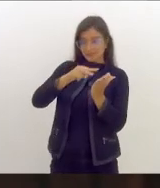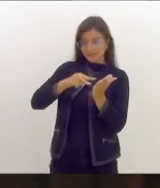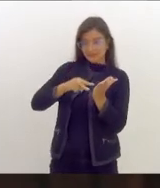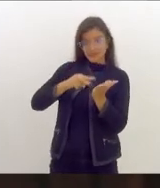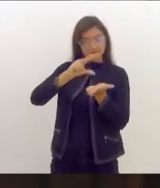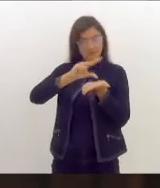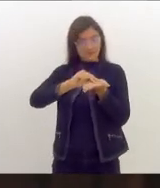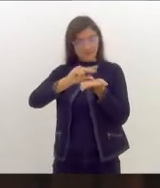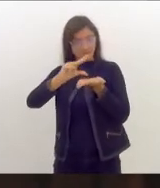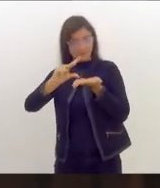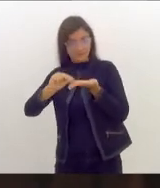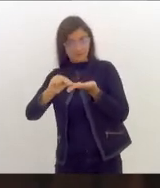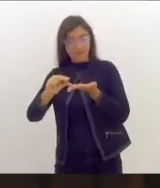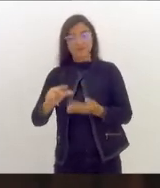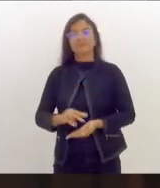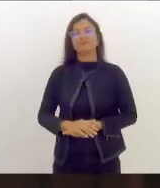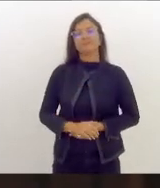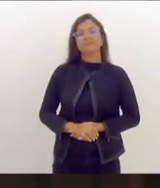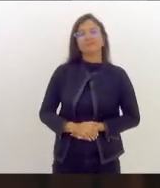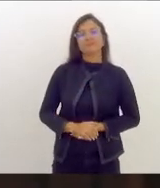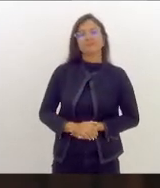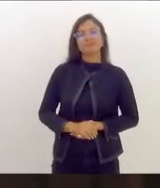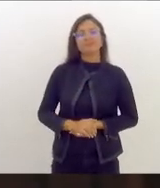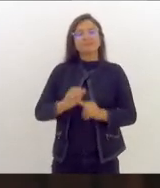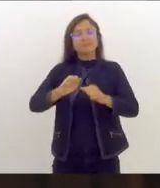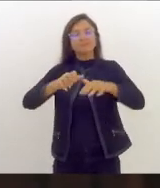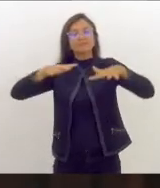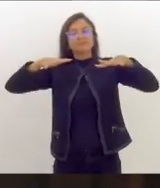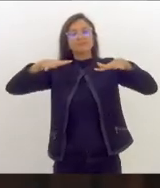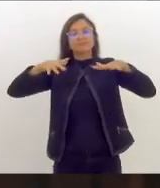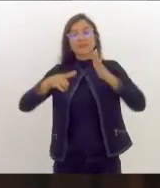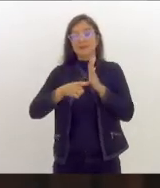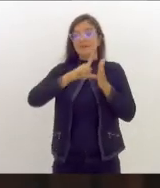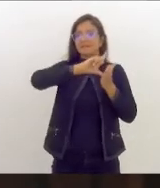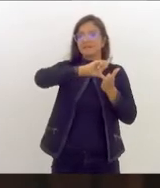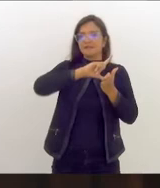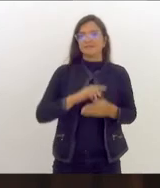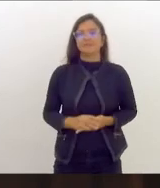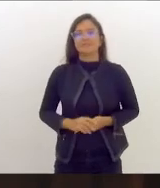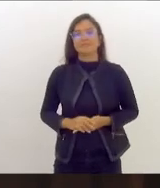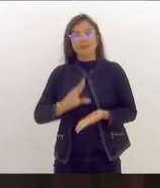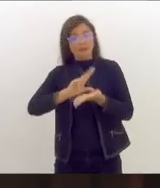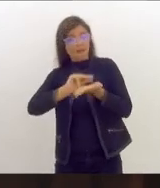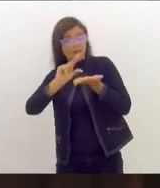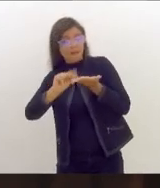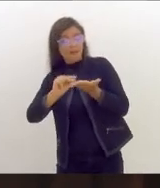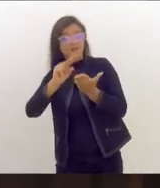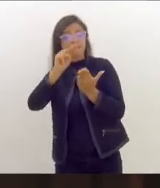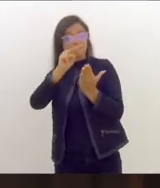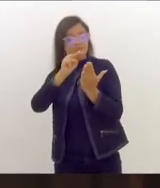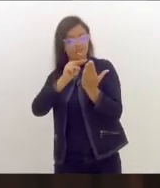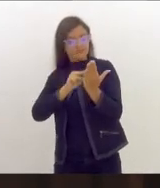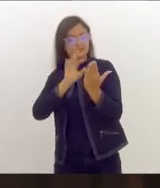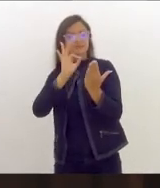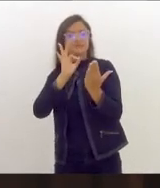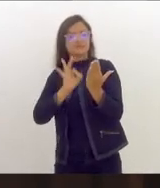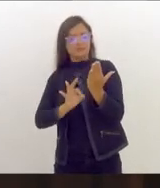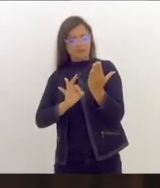ata da sessão anterior. A ata reflete com exatidão o ocorrido